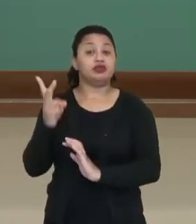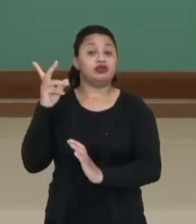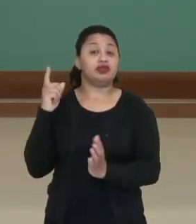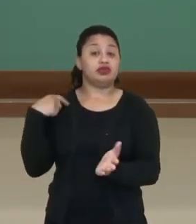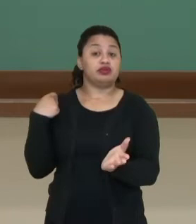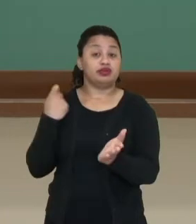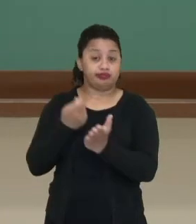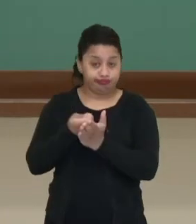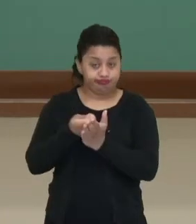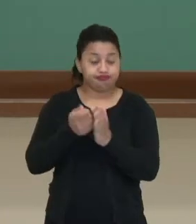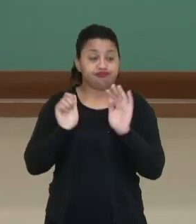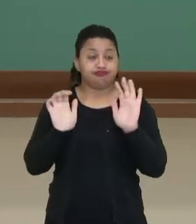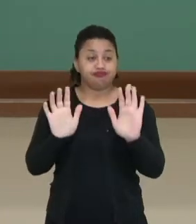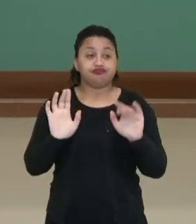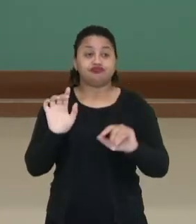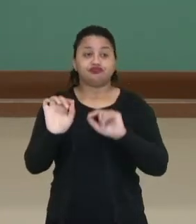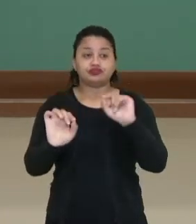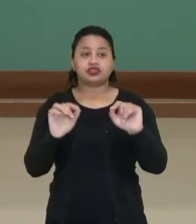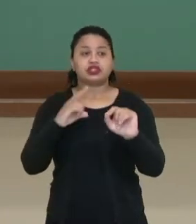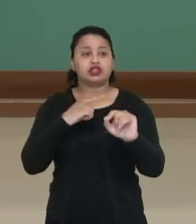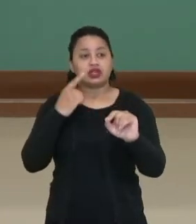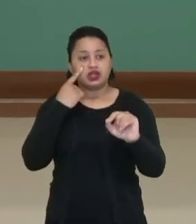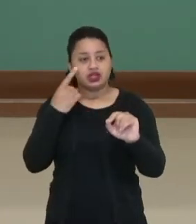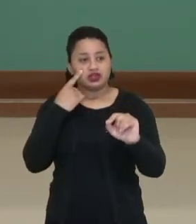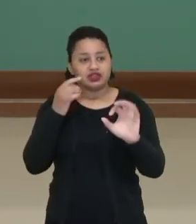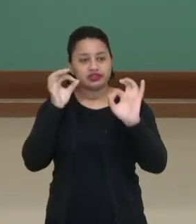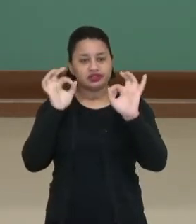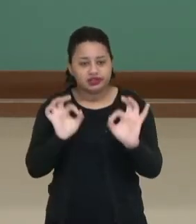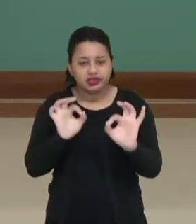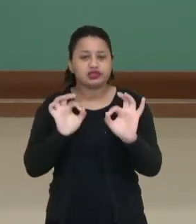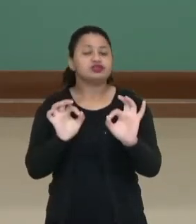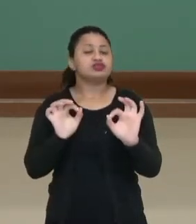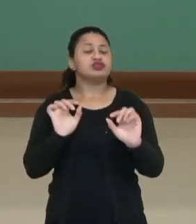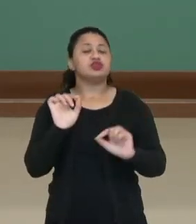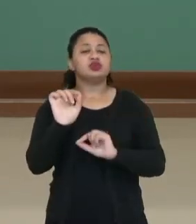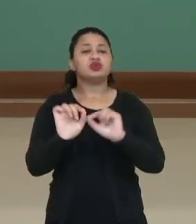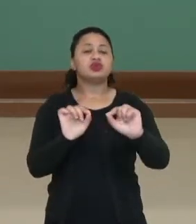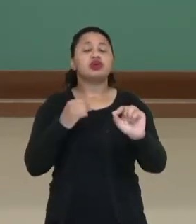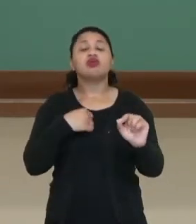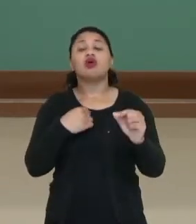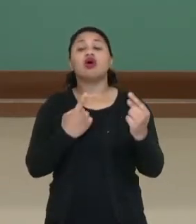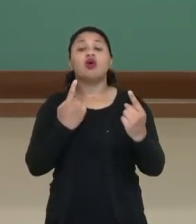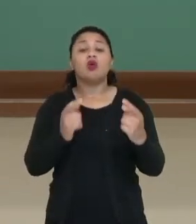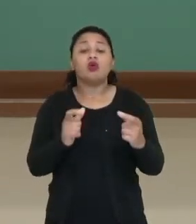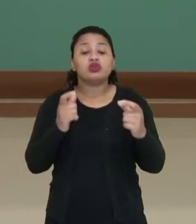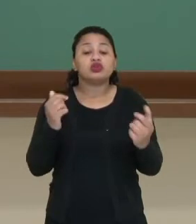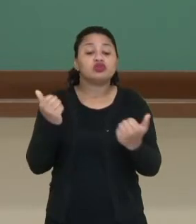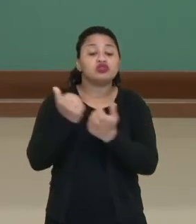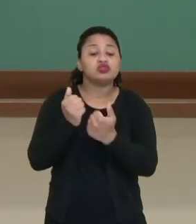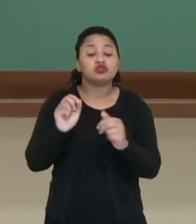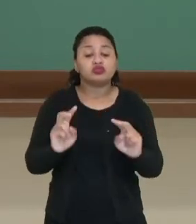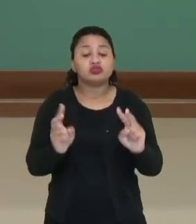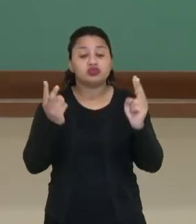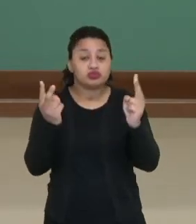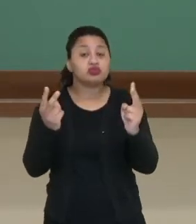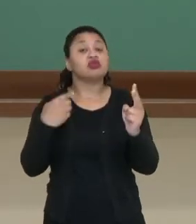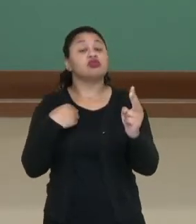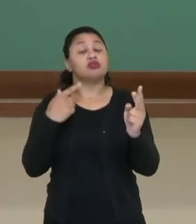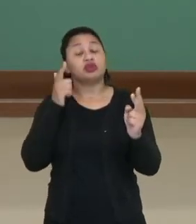ali, né? Então, eu tenho que ver direitinho, né, eu e você, aonde que eu vou substituir esses valores para que